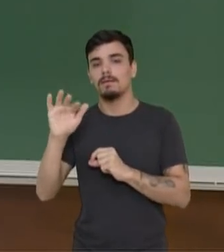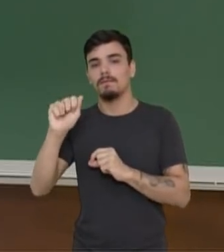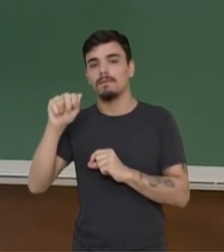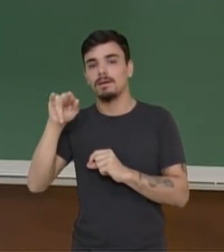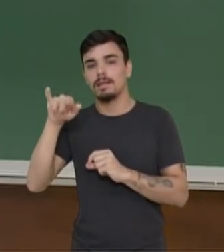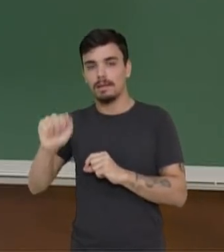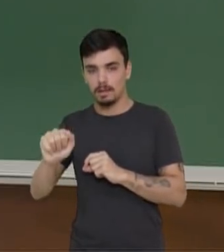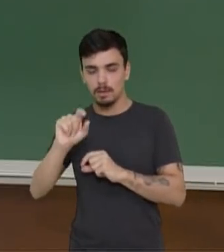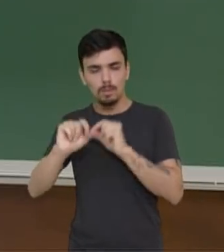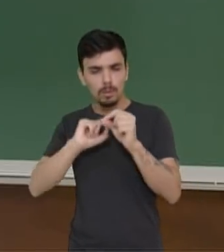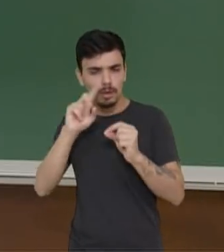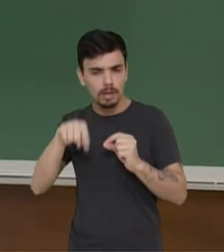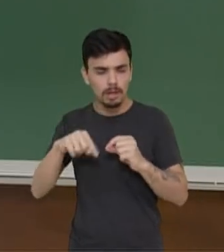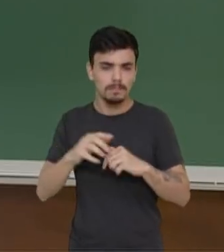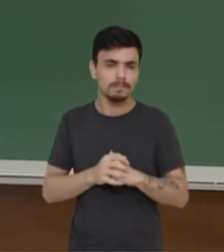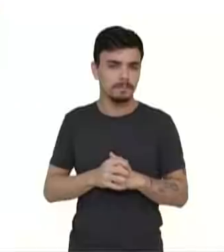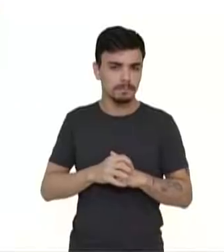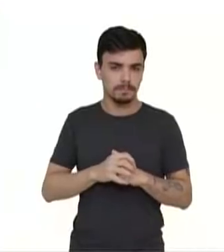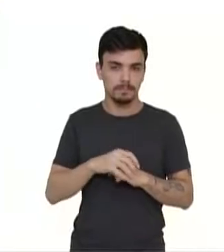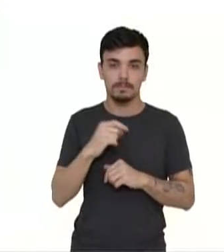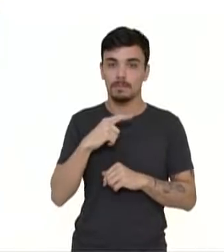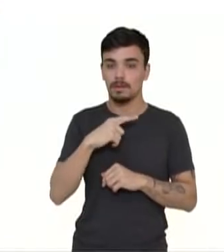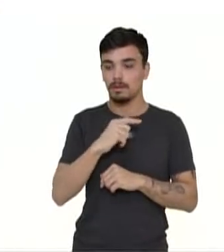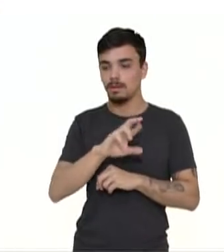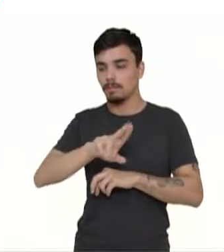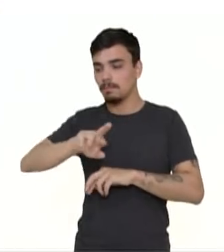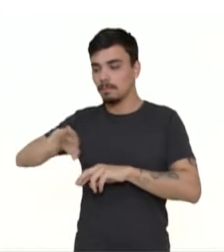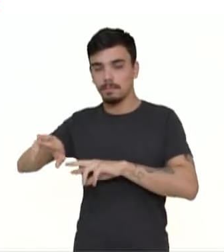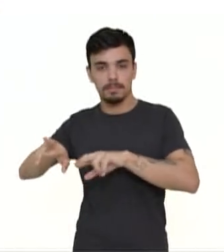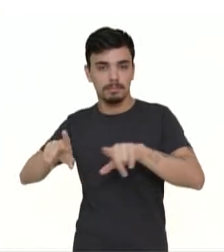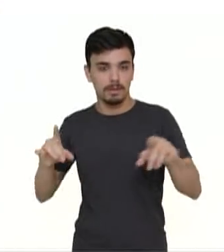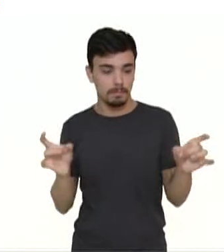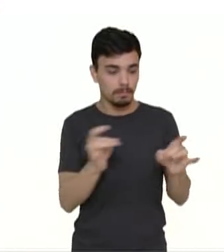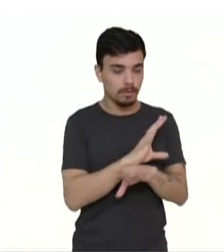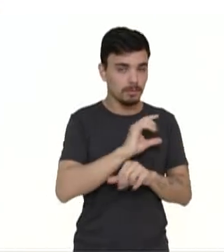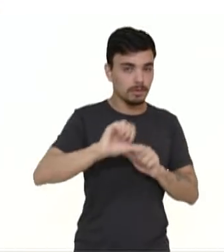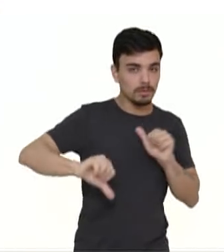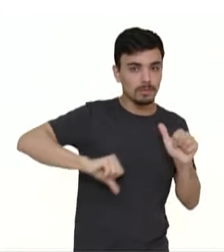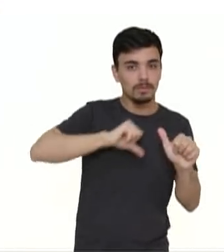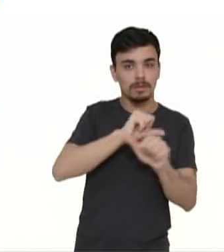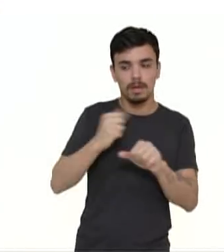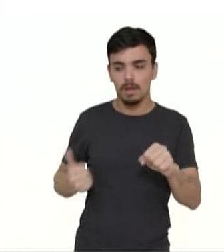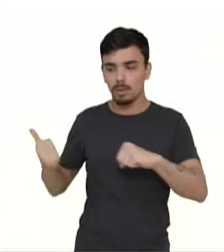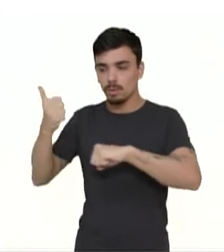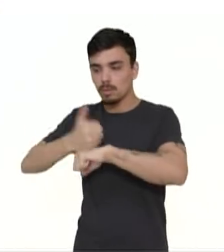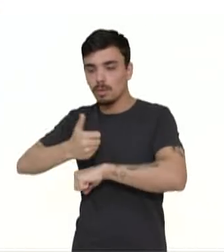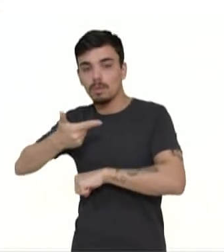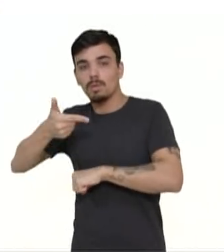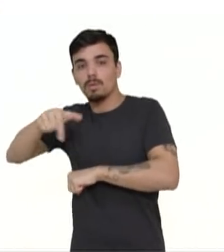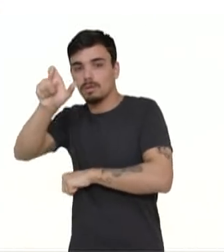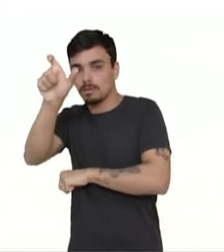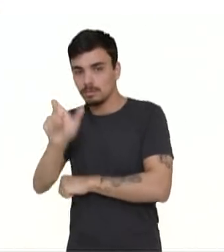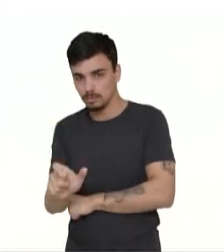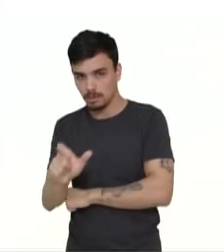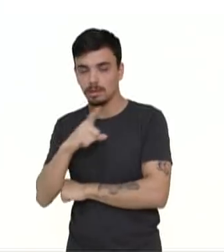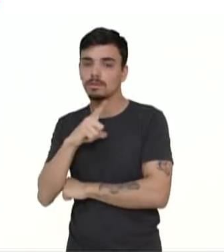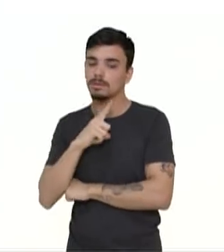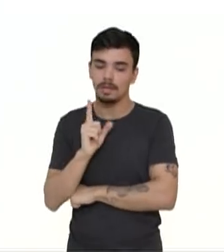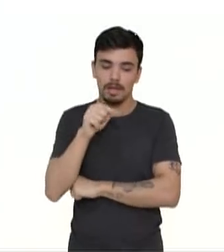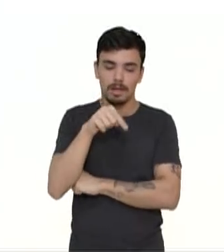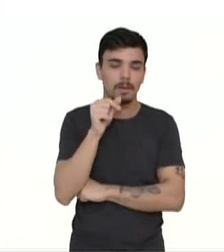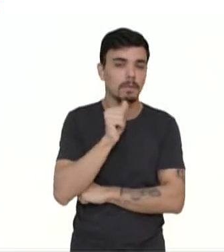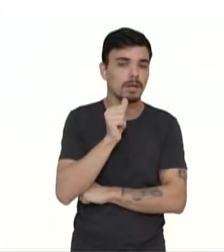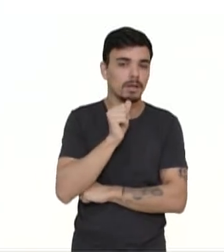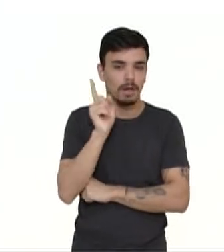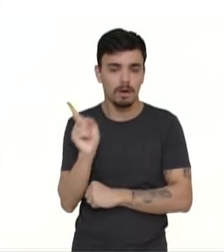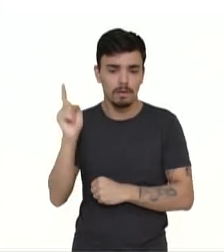conto da Clarice Lispector, né? Então, entre tantos seres que estão prontos para se tornarem donos de outro ser, lá estava ela, a menina que